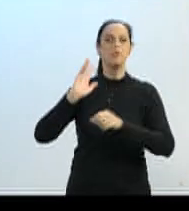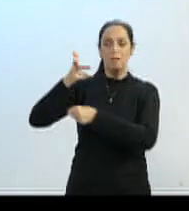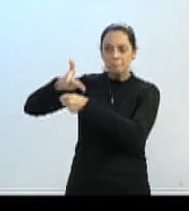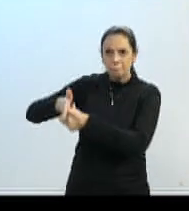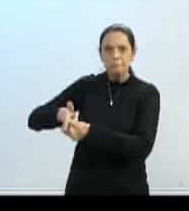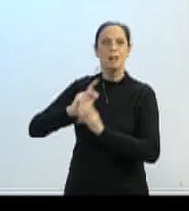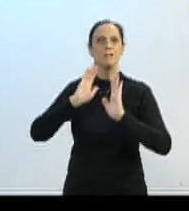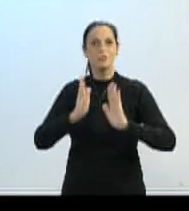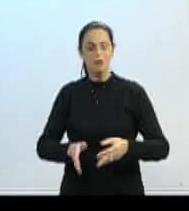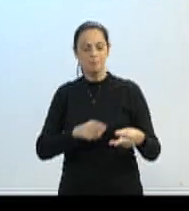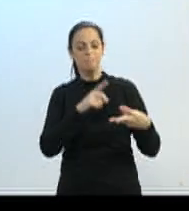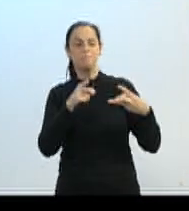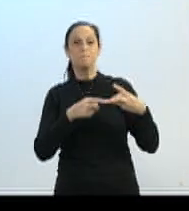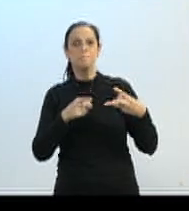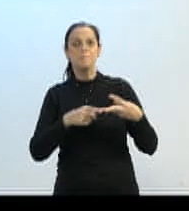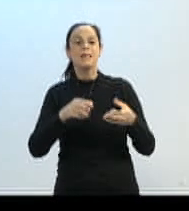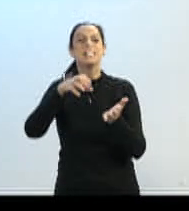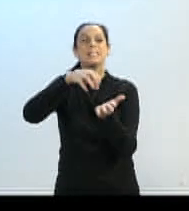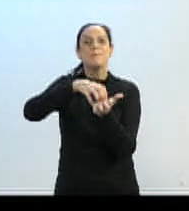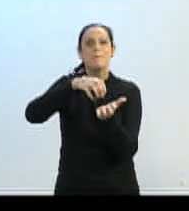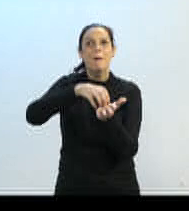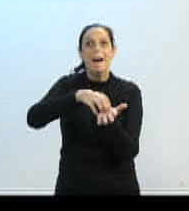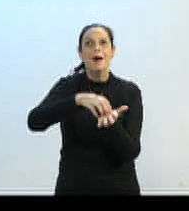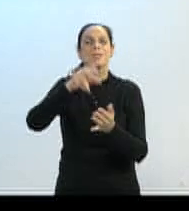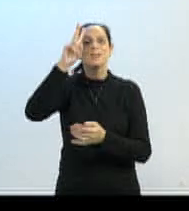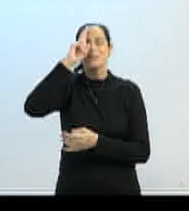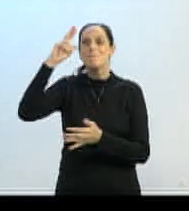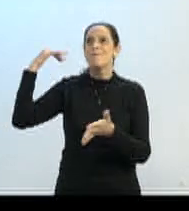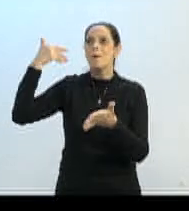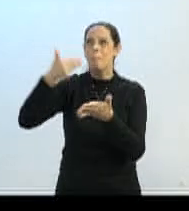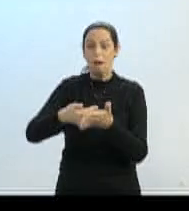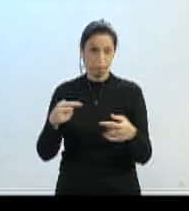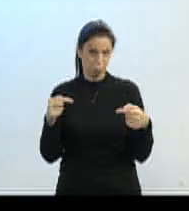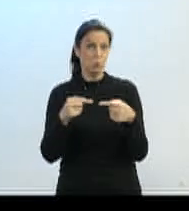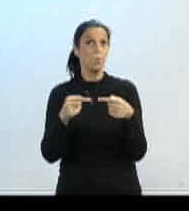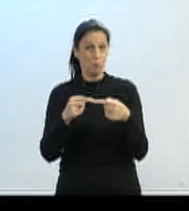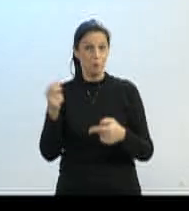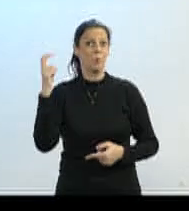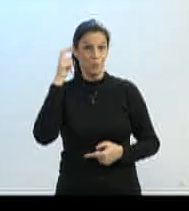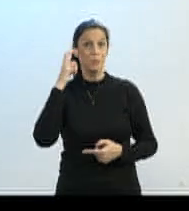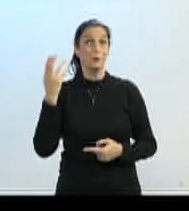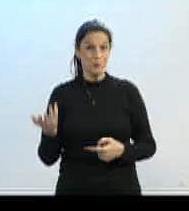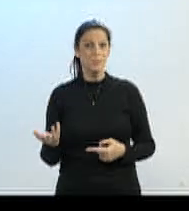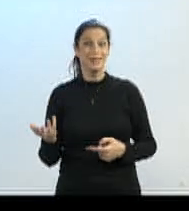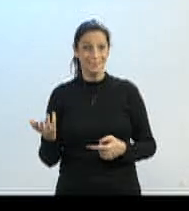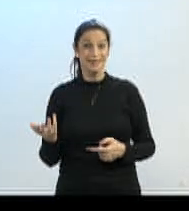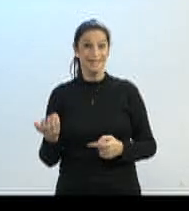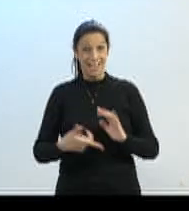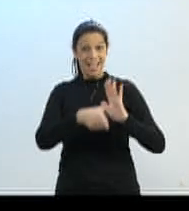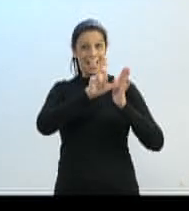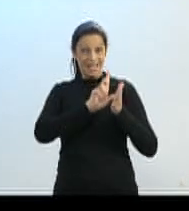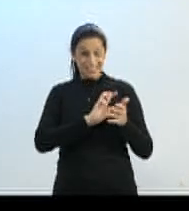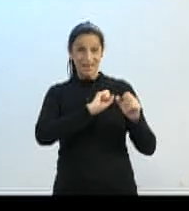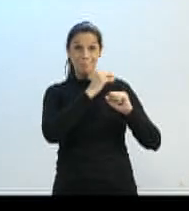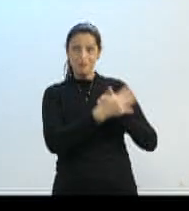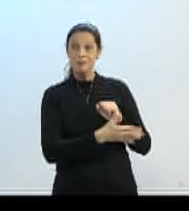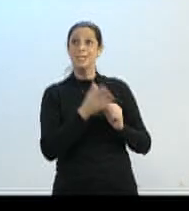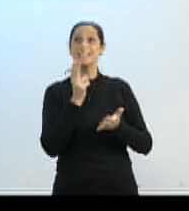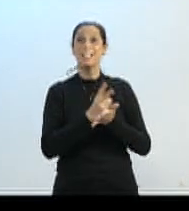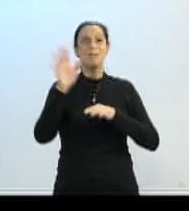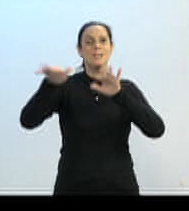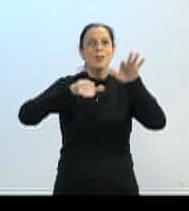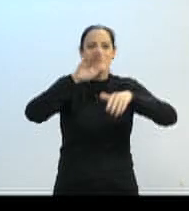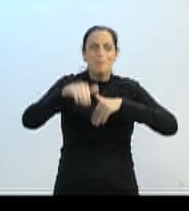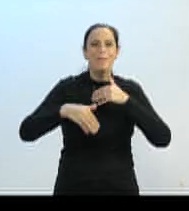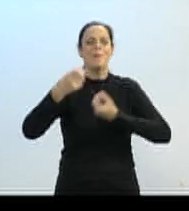Temos Espaços de Memória, que é o Blue Old, que também é cultura, que reúne, antes da pandemia, reunia vários carros